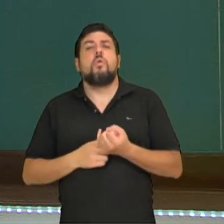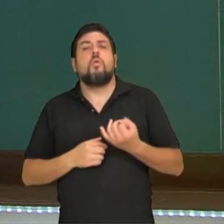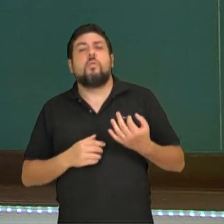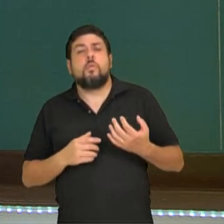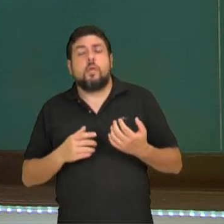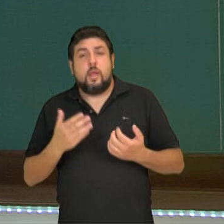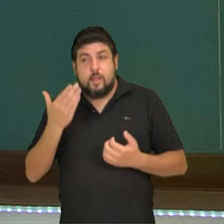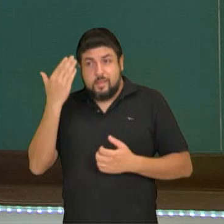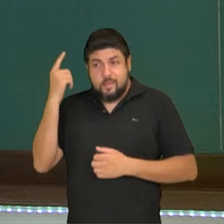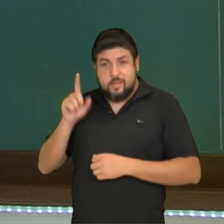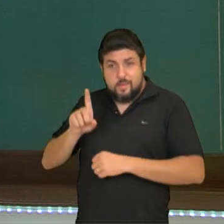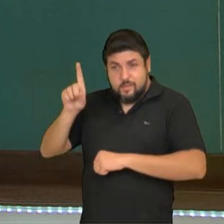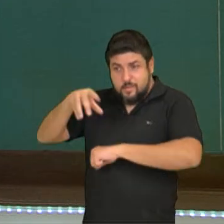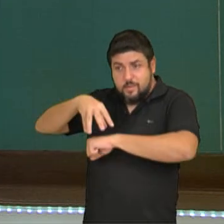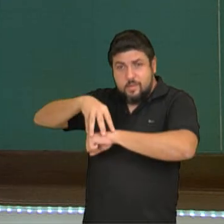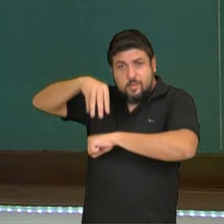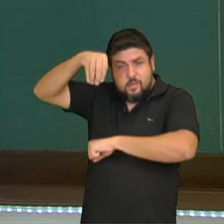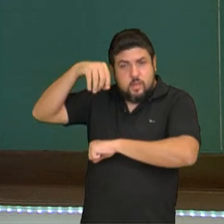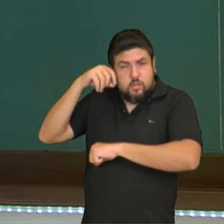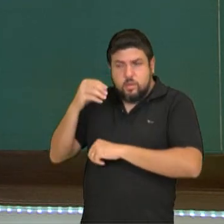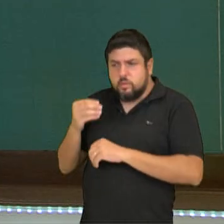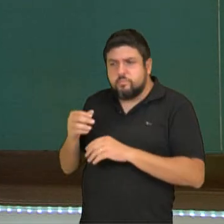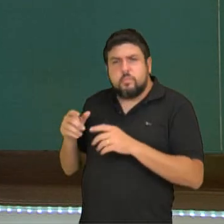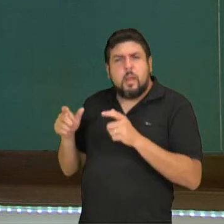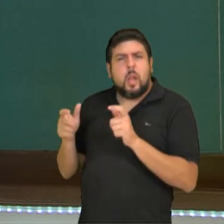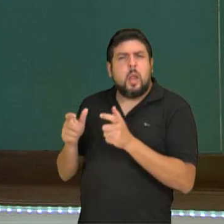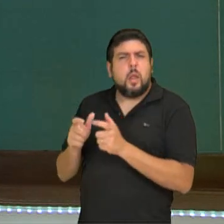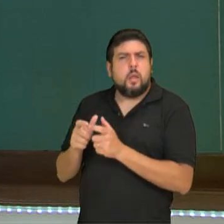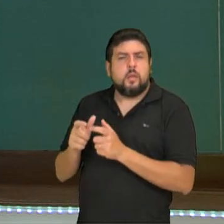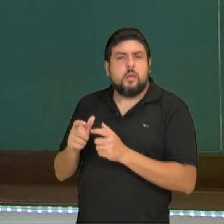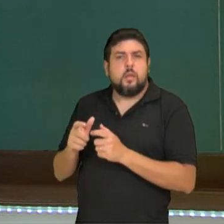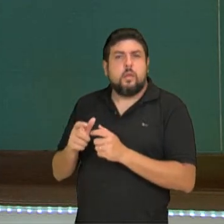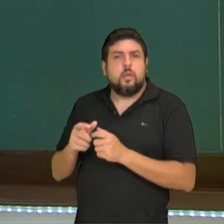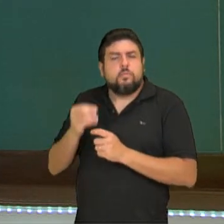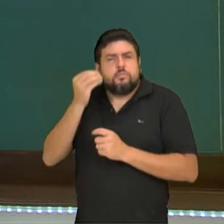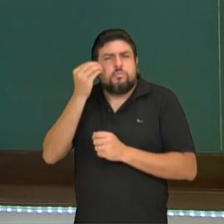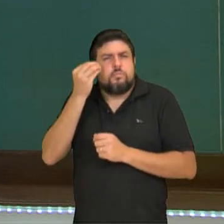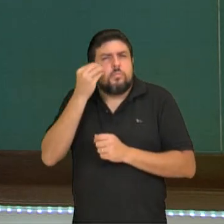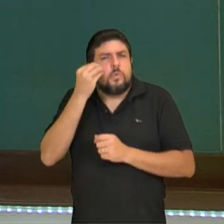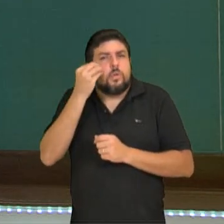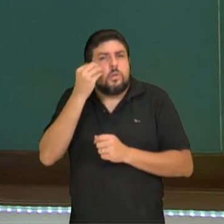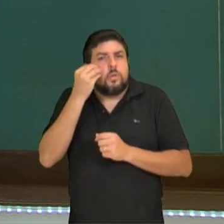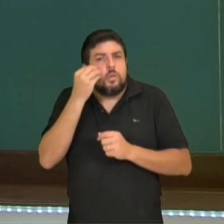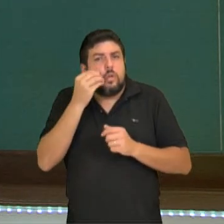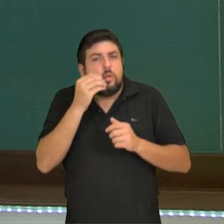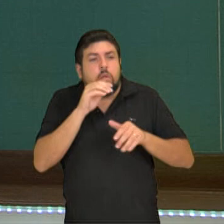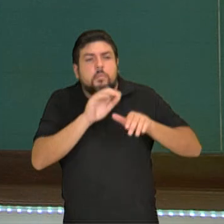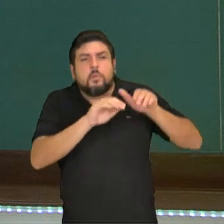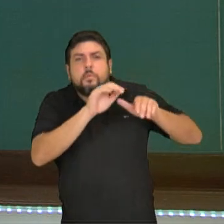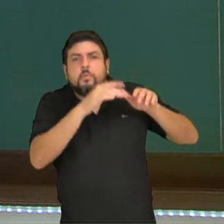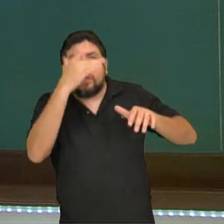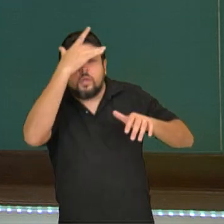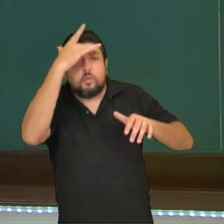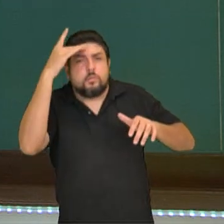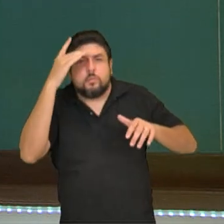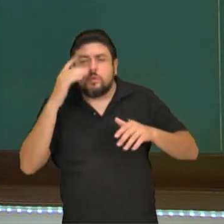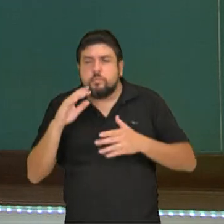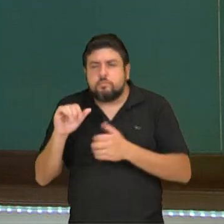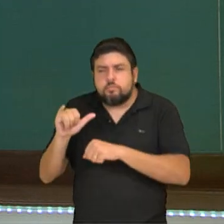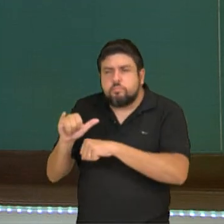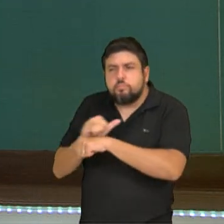diminuindo. Então, ele tentou inventar algo diferente para que aumentasse o número de participantes, e deu certo.